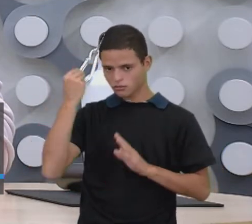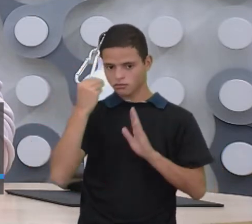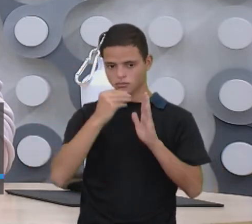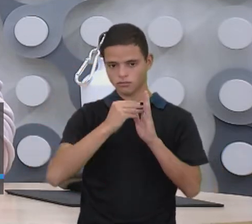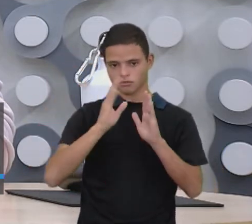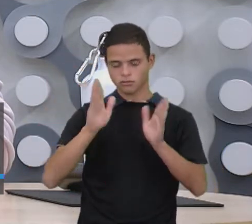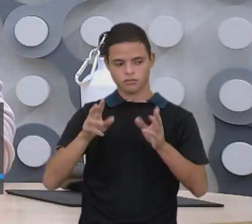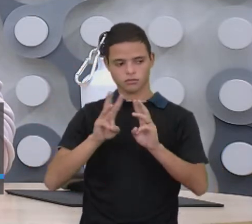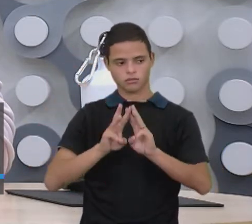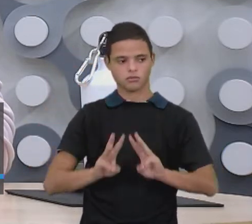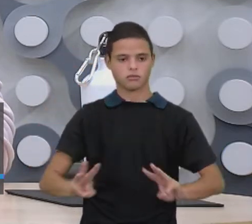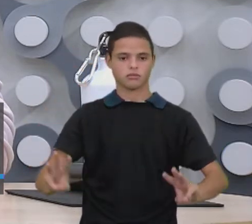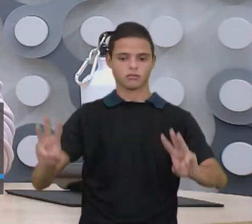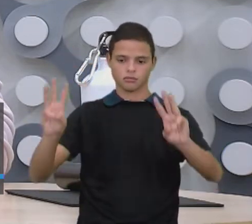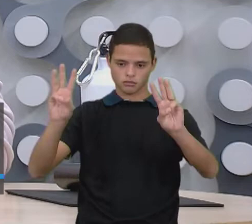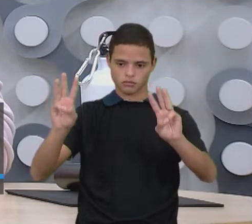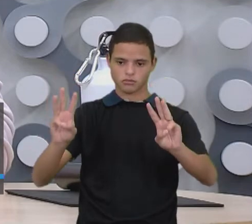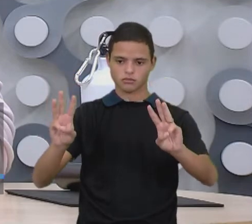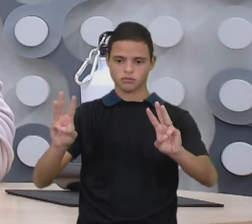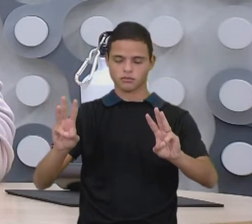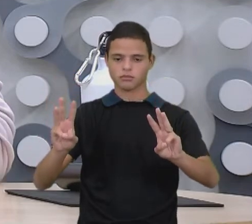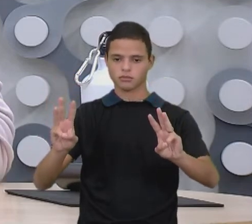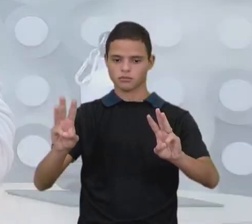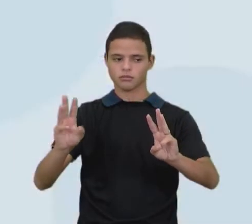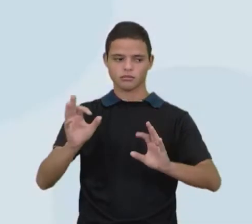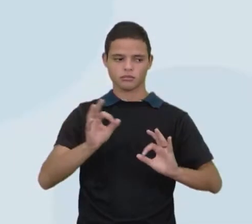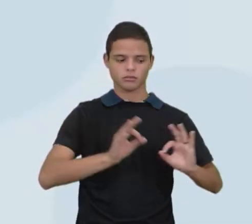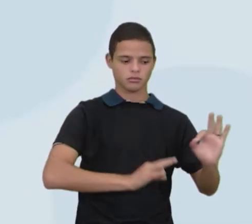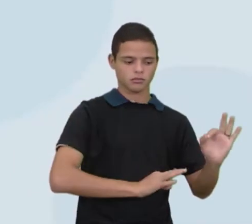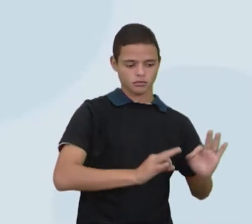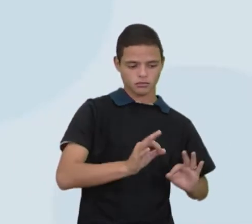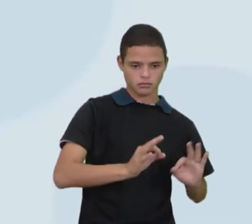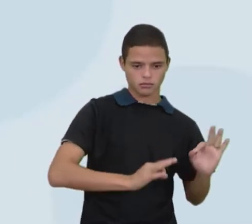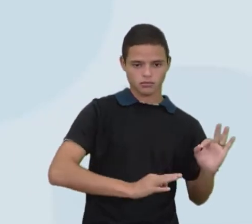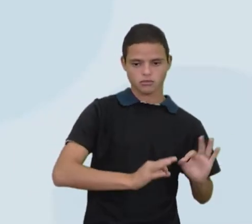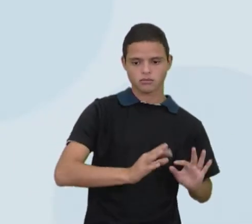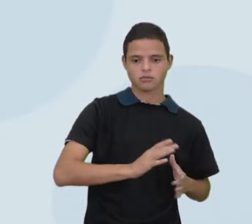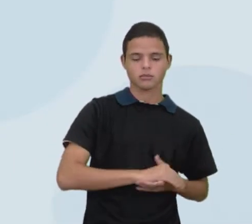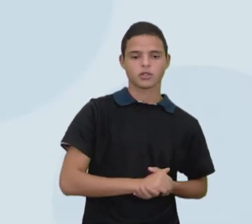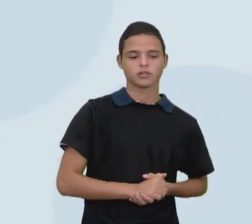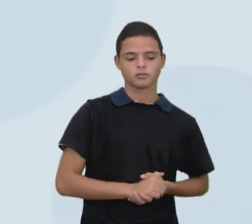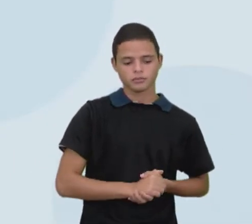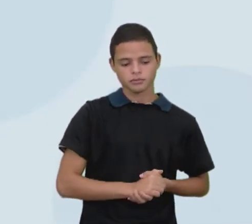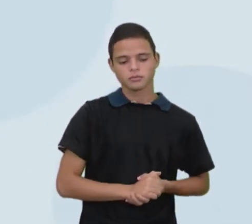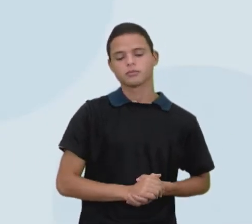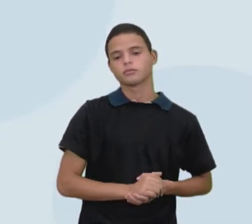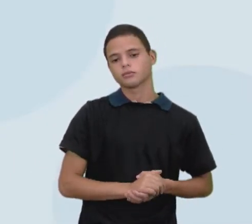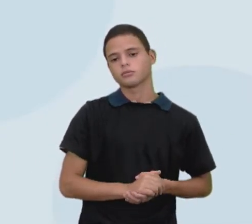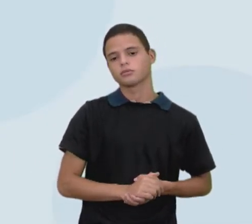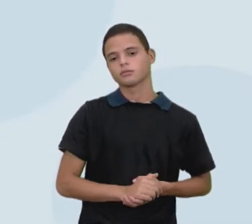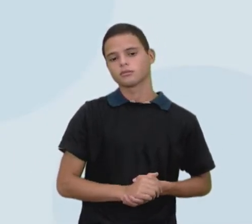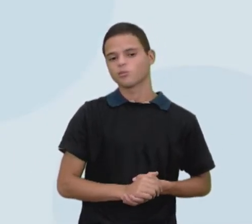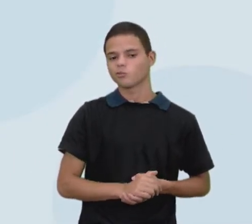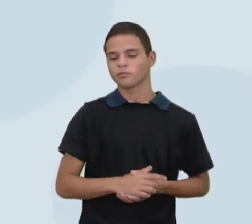site que aparece o projeto desse plano, né? Porque aqui ele está passando